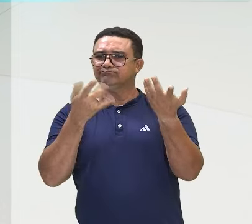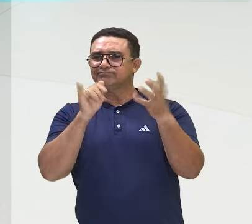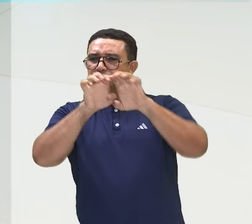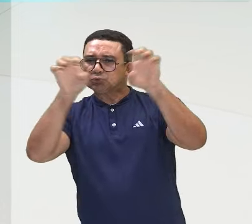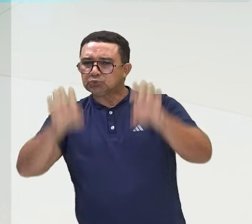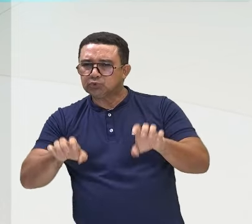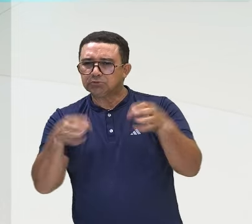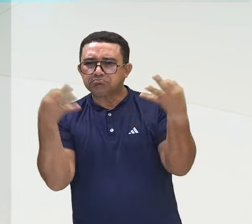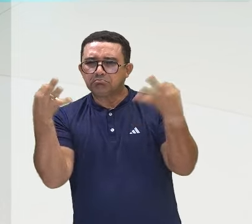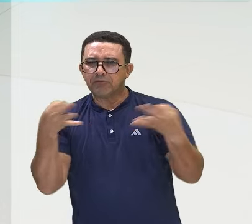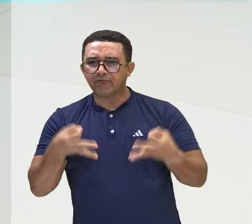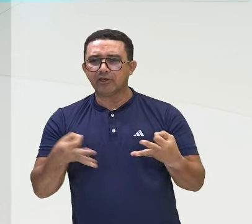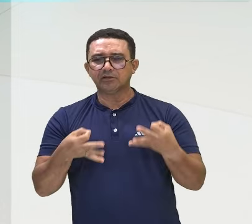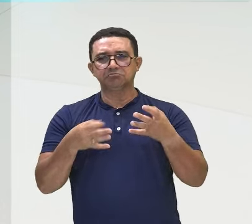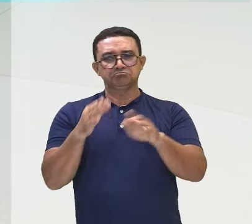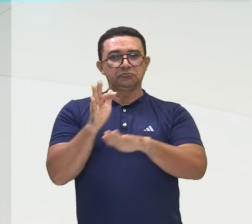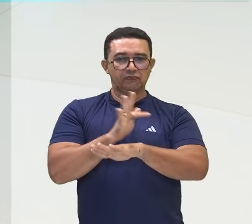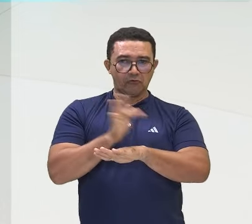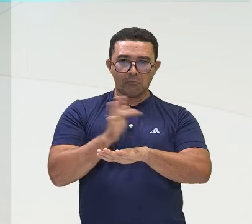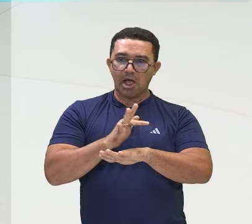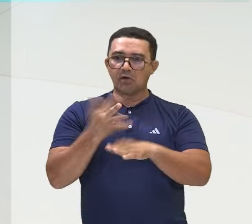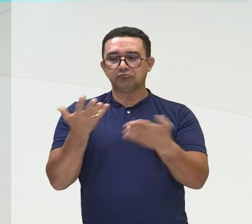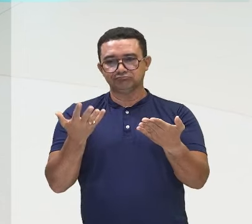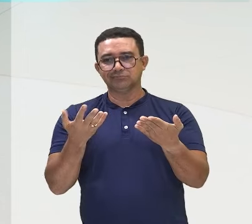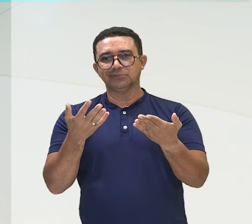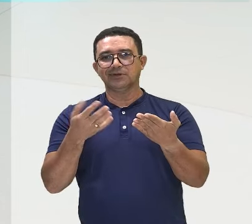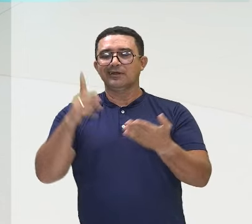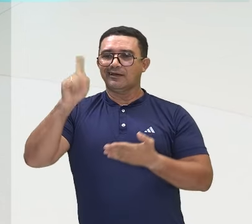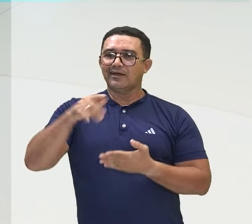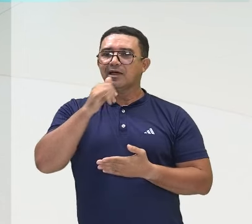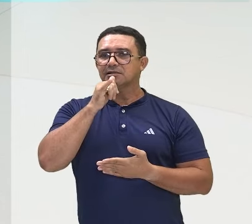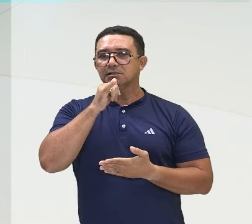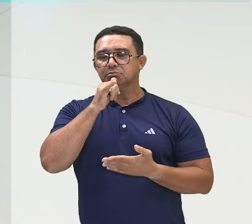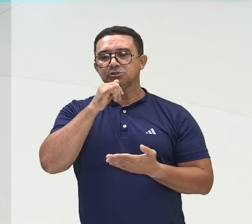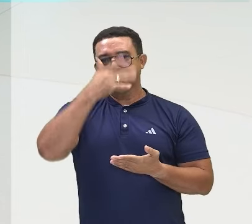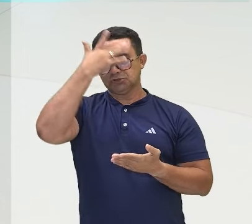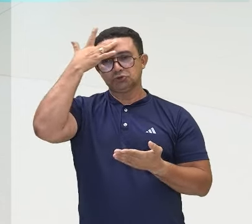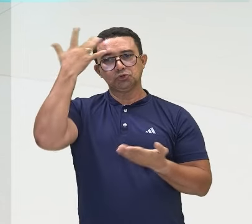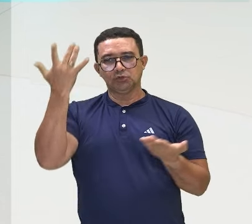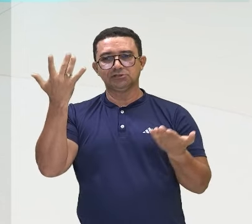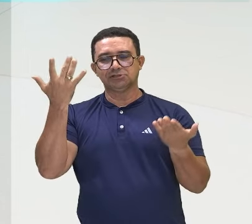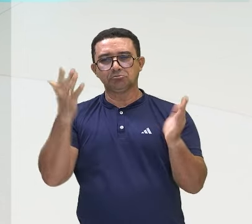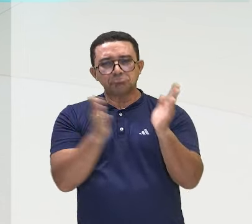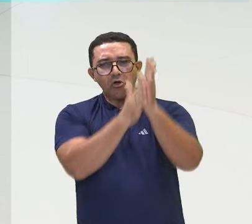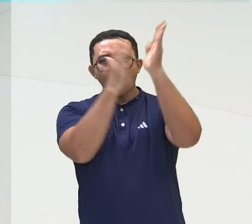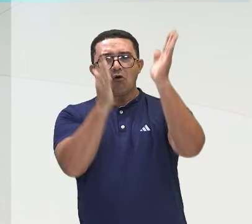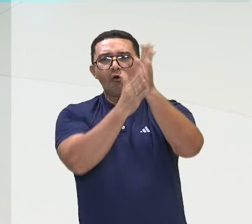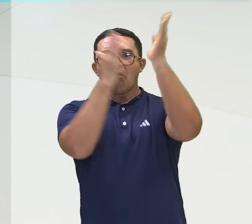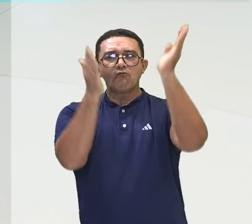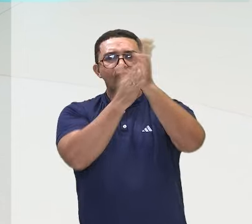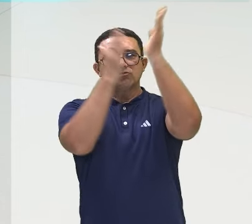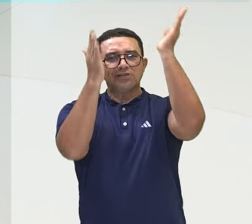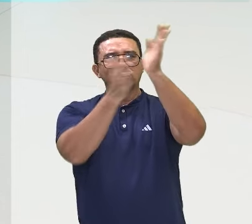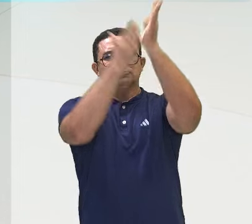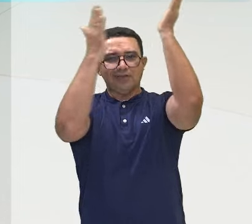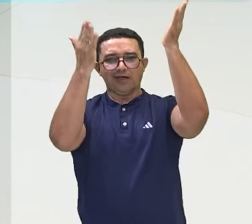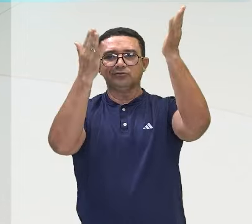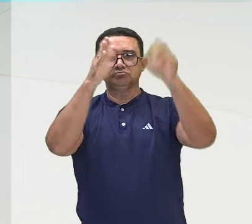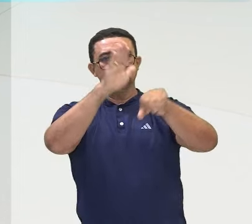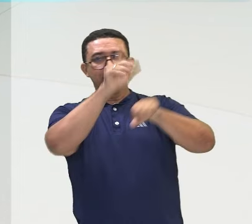rigor tão formal, que tudo isso faz com que ele seja elevado e considerado o príncipe dos poetas, não é? Ele foi